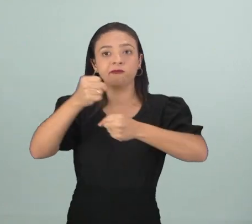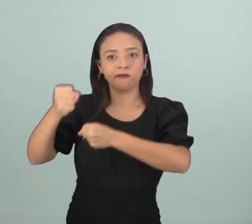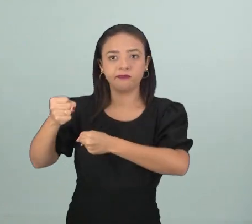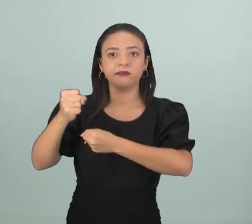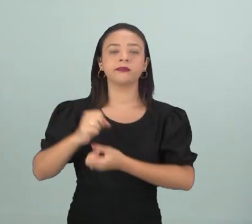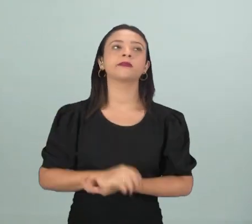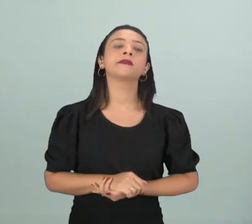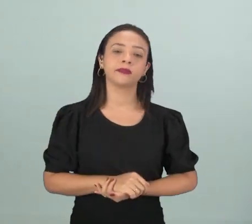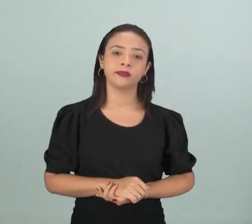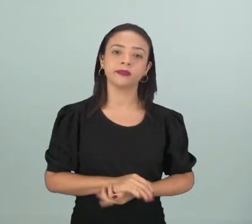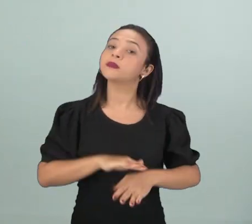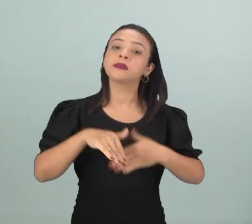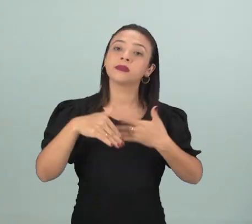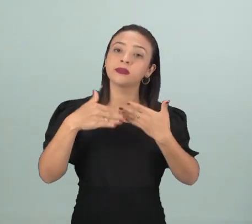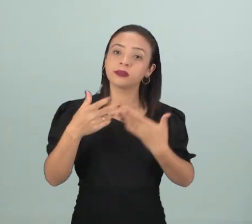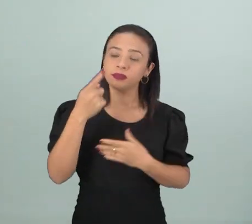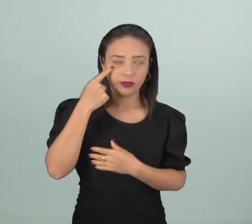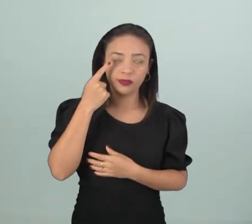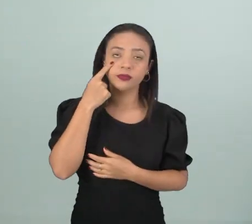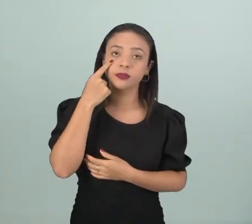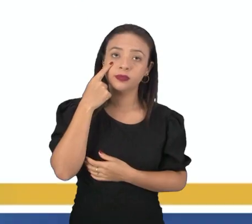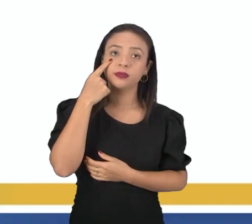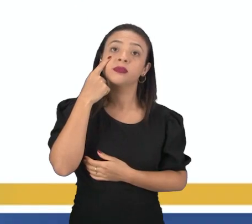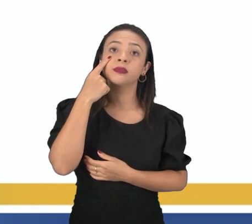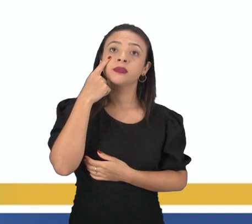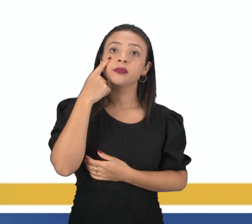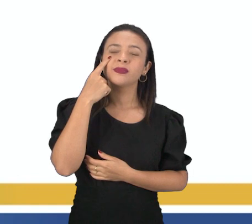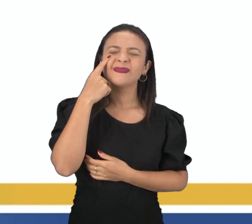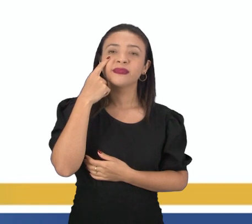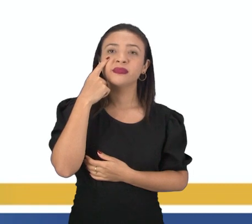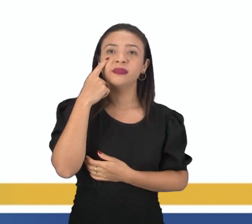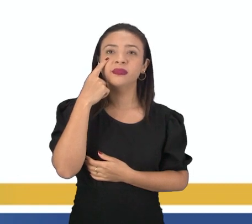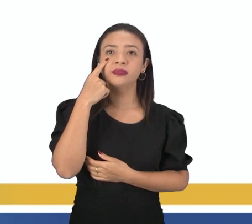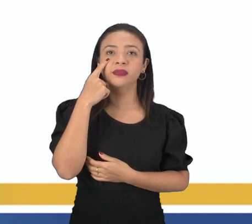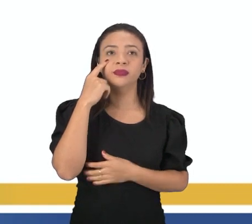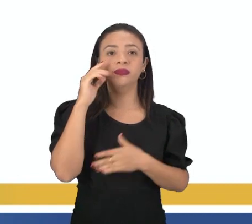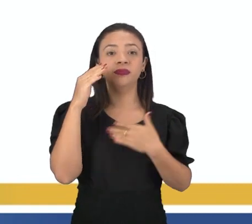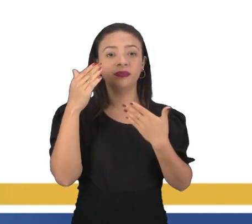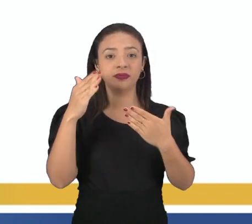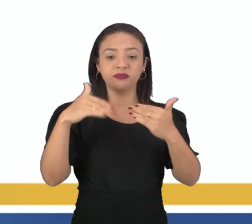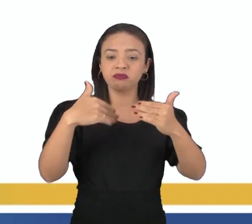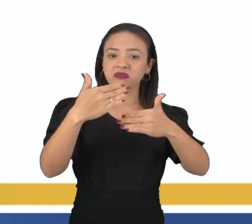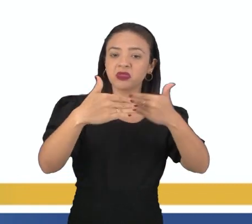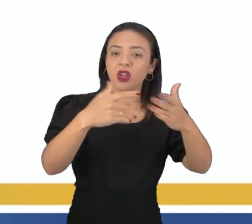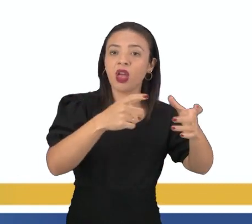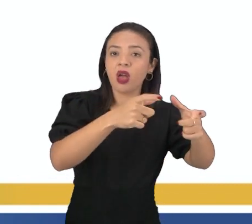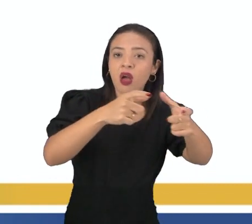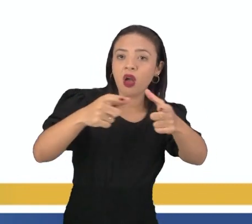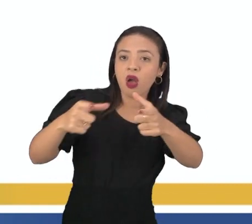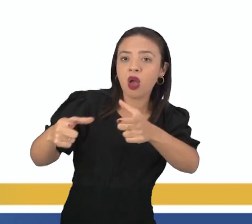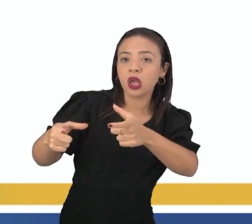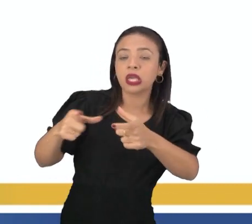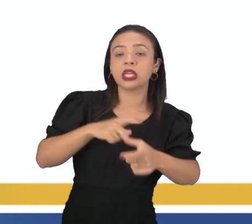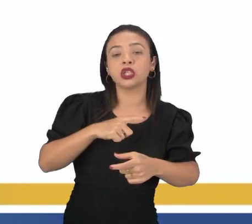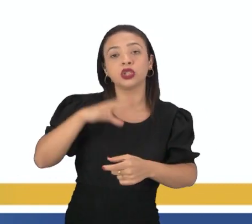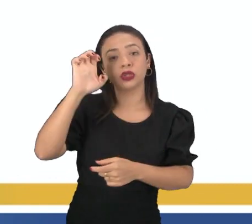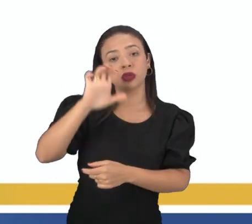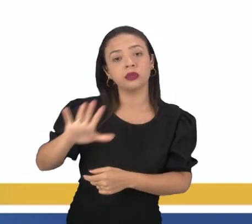aspectos, certo? Continuando, observem aí. Até então, nos diversos reinos formados pela Europa, com